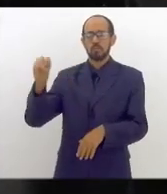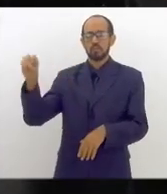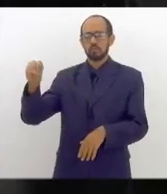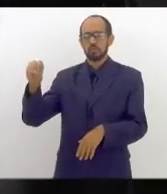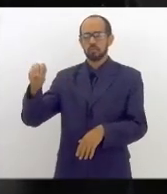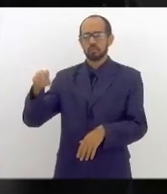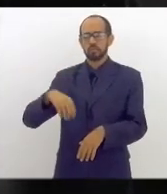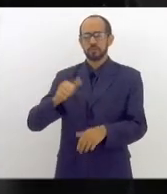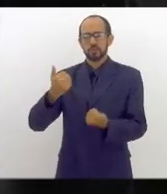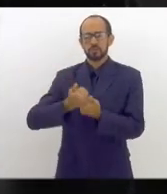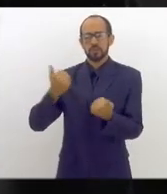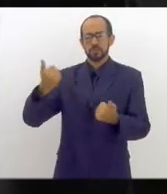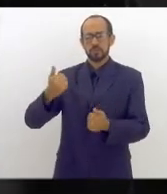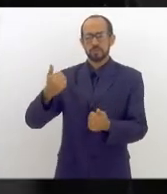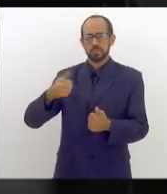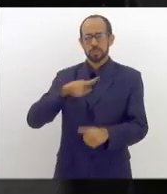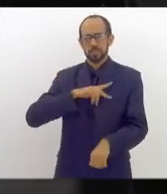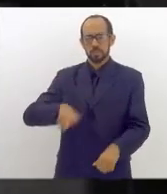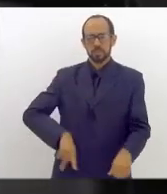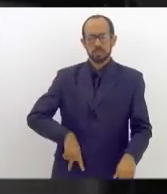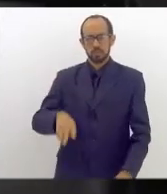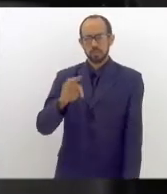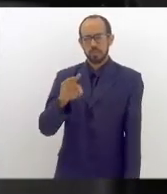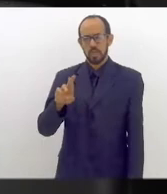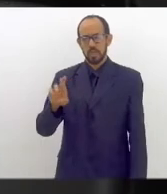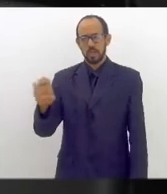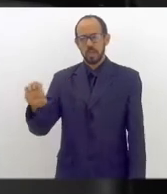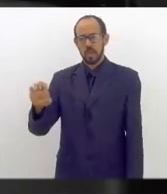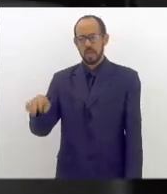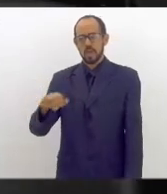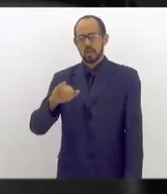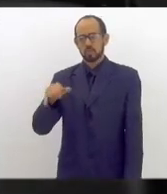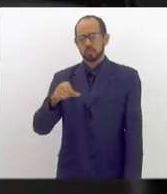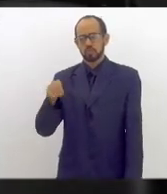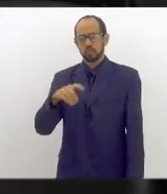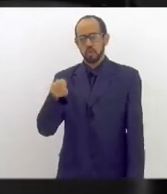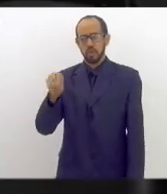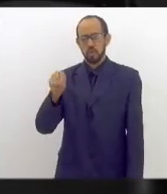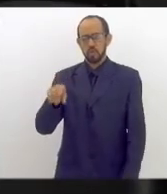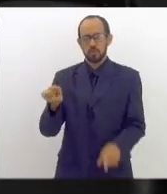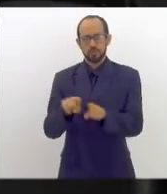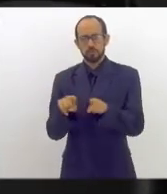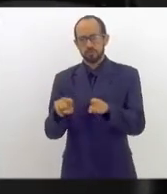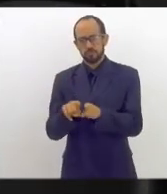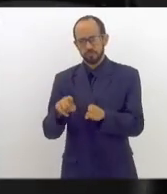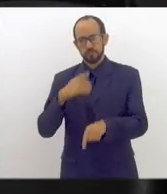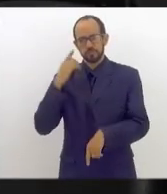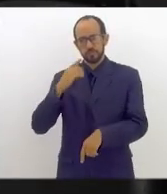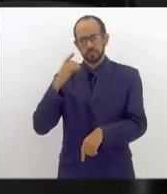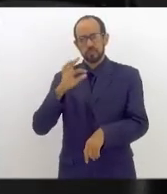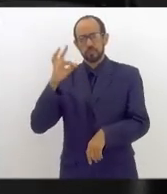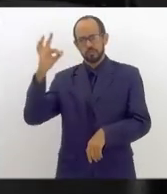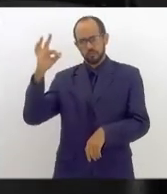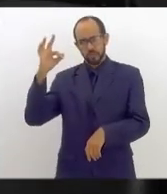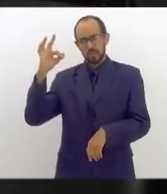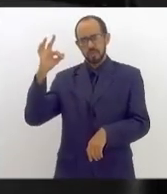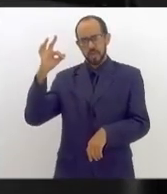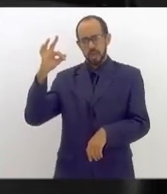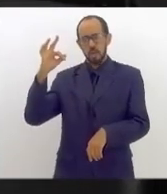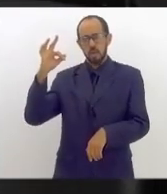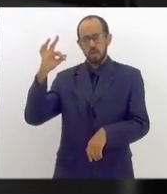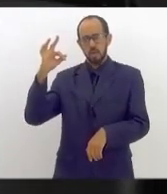TRE Desembargador João Geraldo Maia e Desembargador Federal Teófilo Miguel